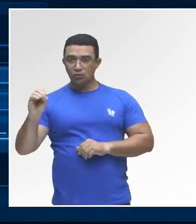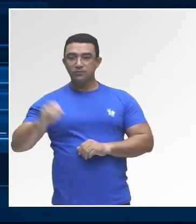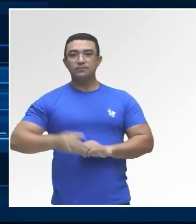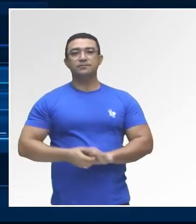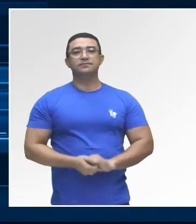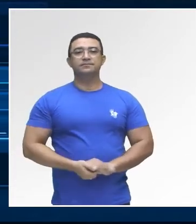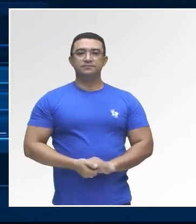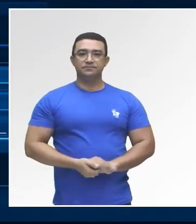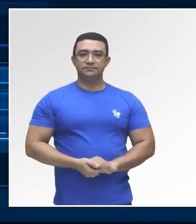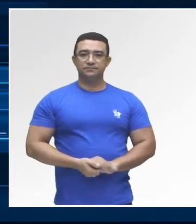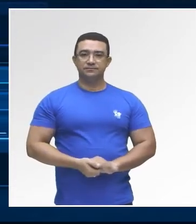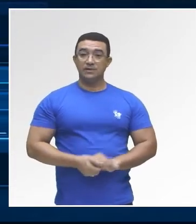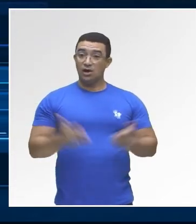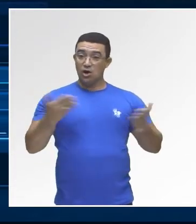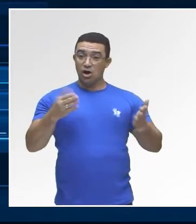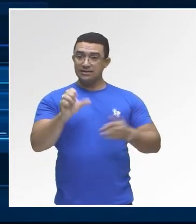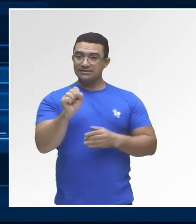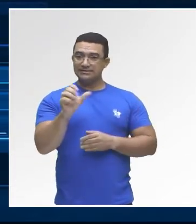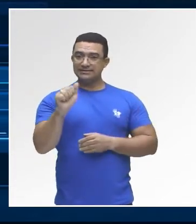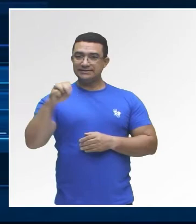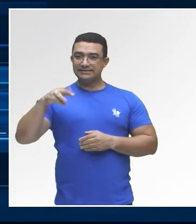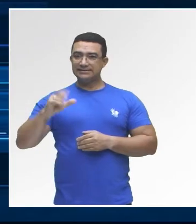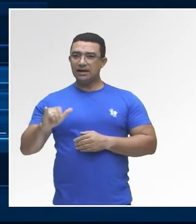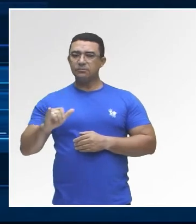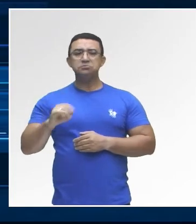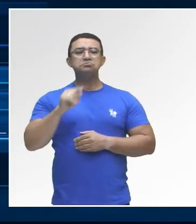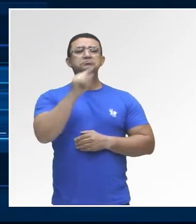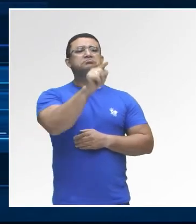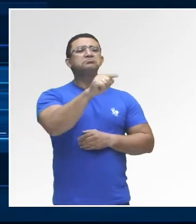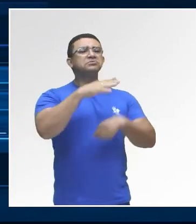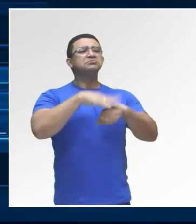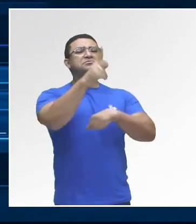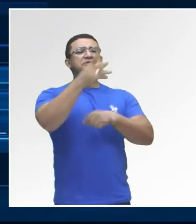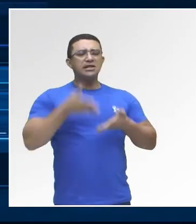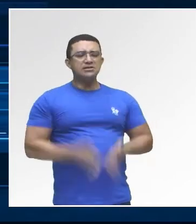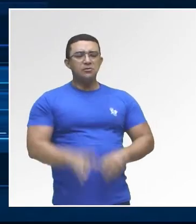Agora, o nosso personagem Sammy. Where are you from, Sammy?